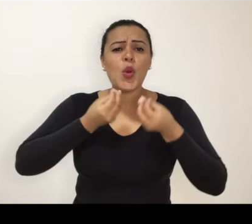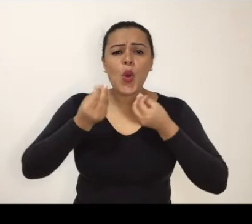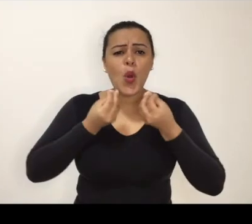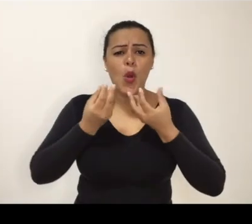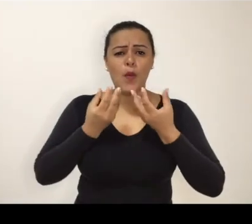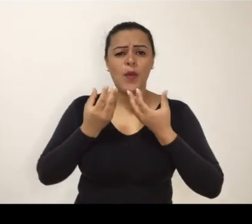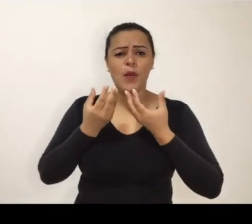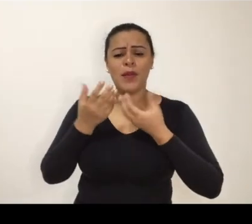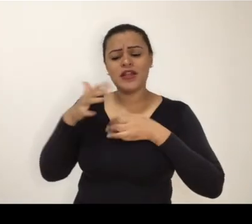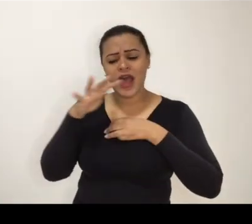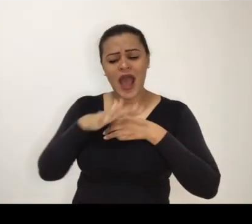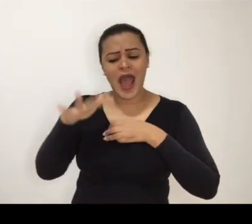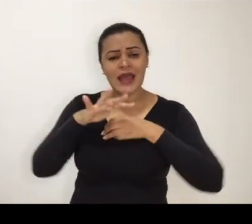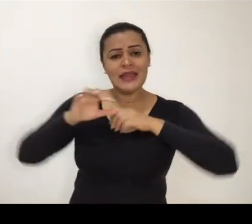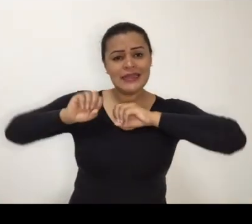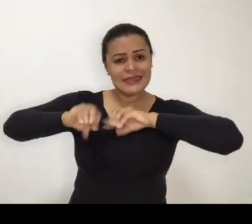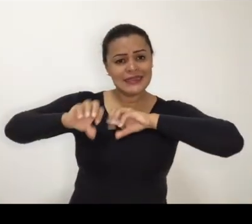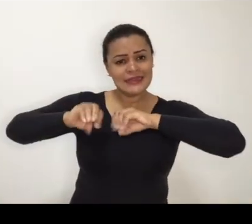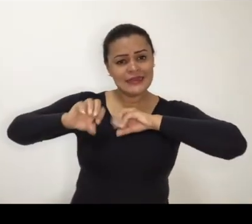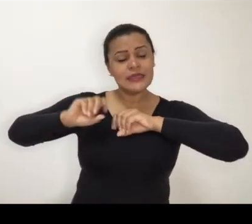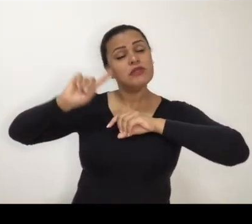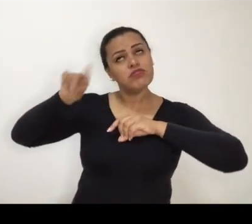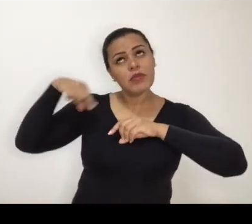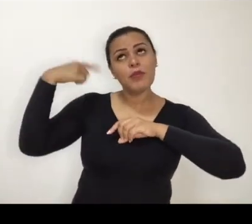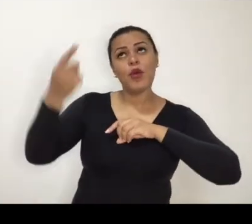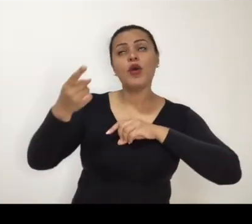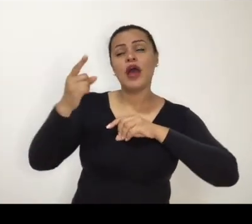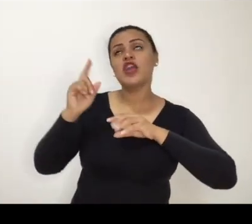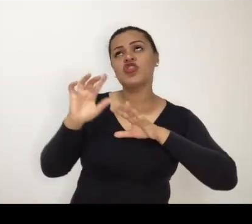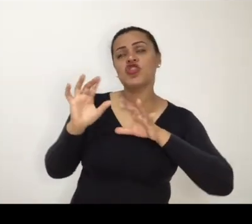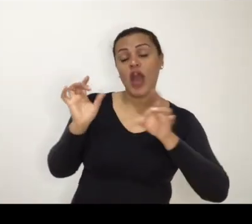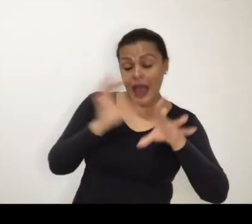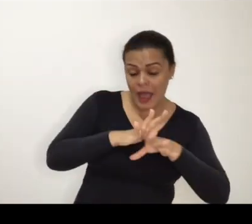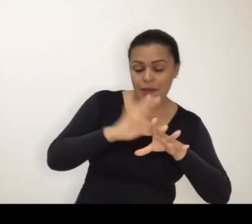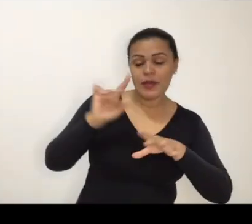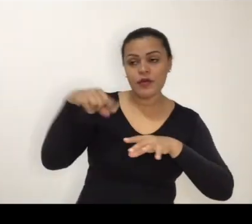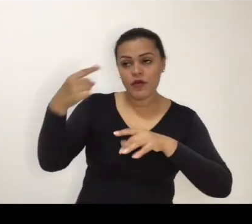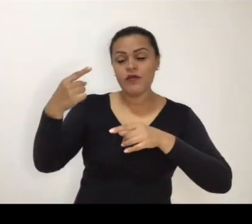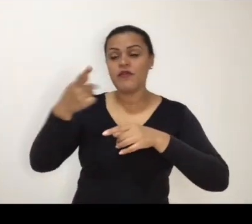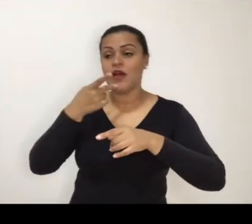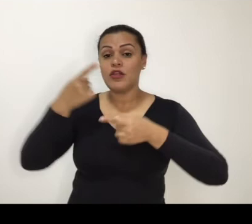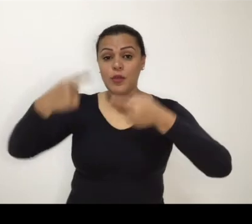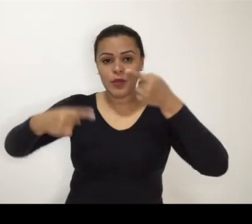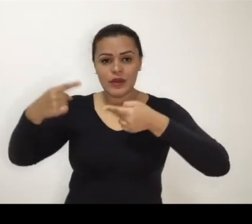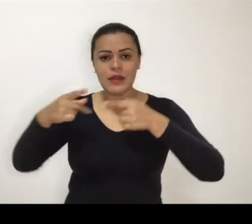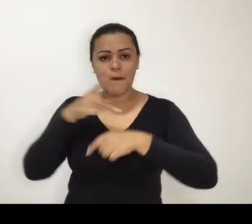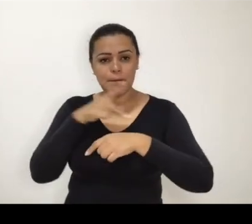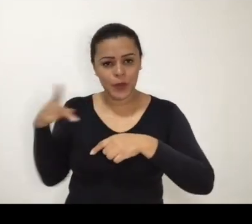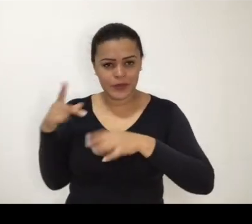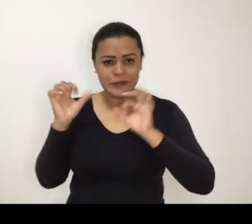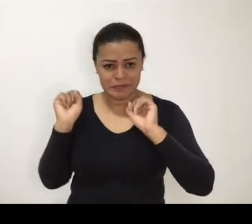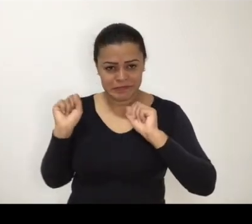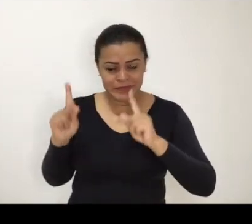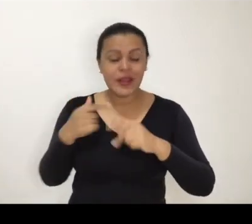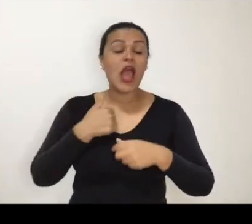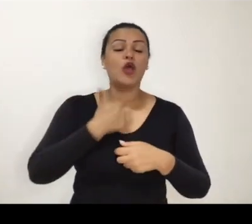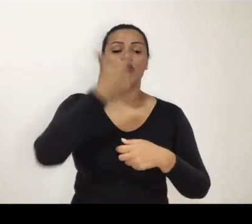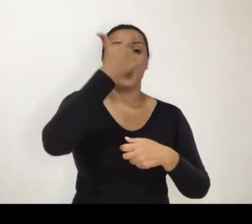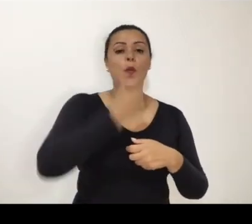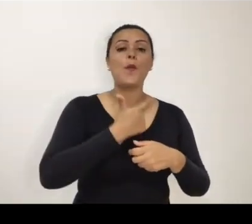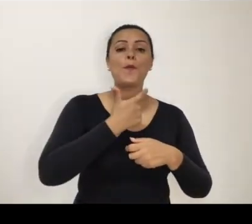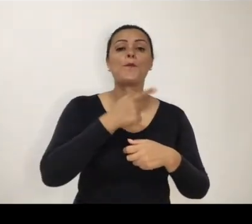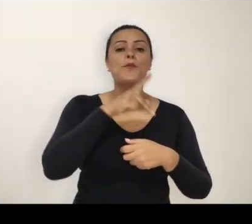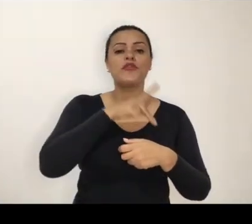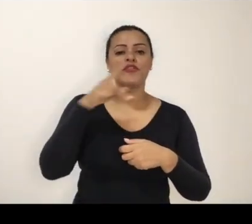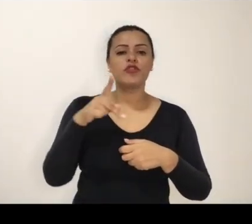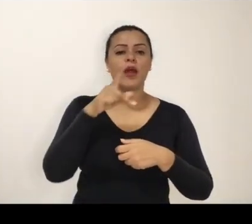depois vai falar um pouquinho sobre políticas públicas. Eu sou professora substituta, né? Eu sou professora PSS, a cada 6